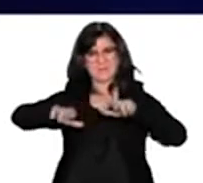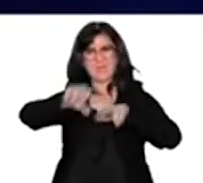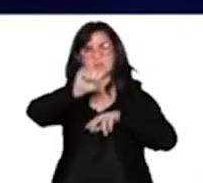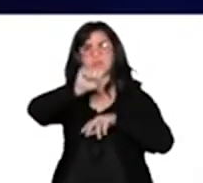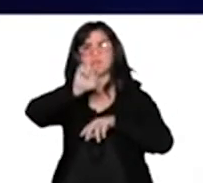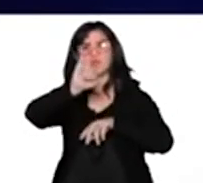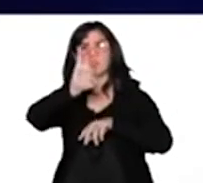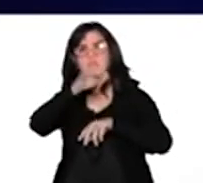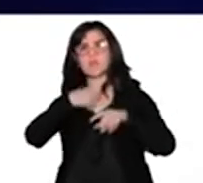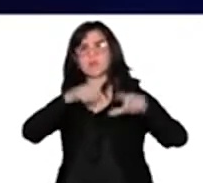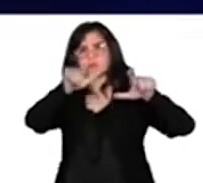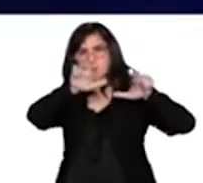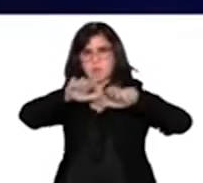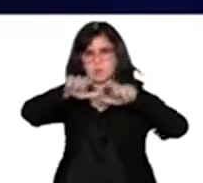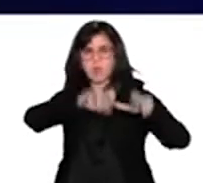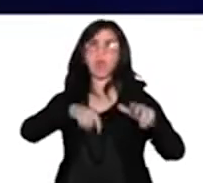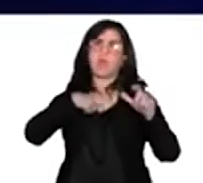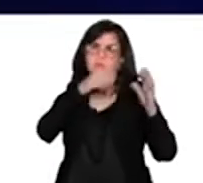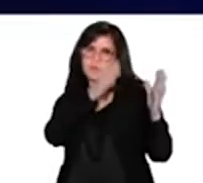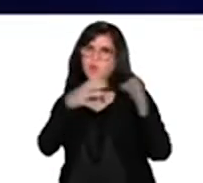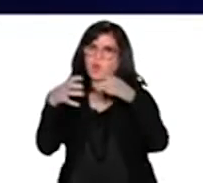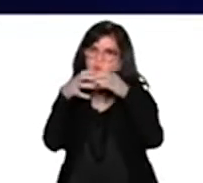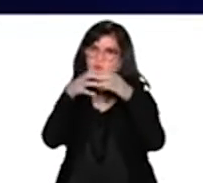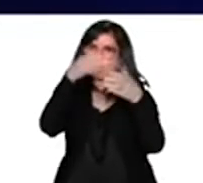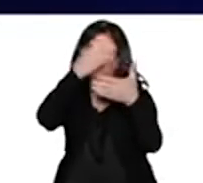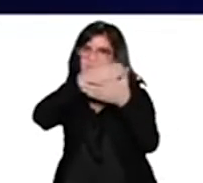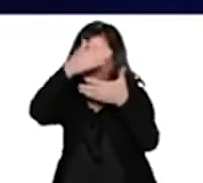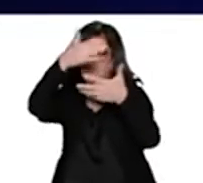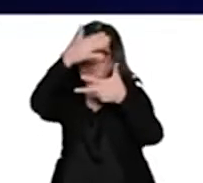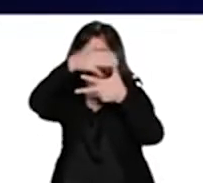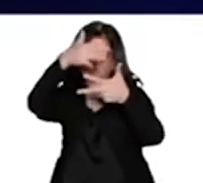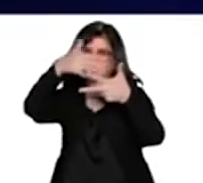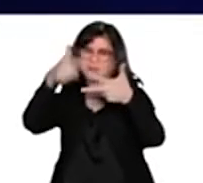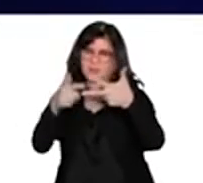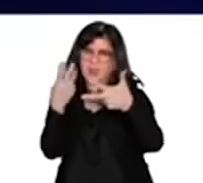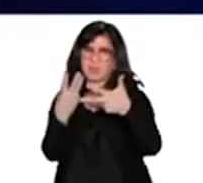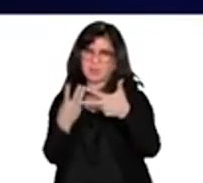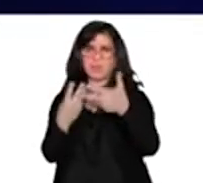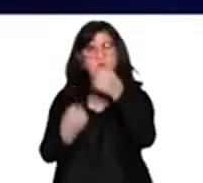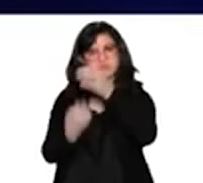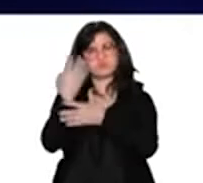um conjunto de três peças breves para violino solo, compostas originalmente em